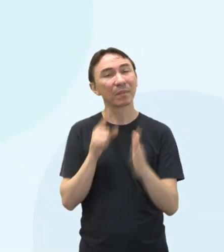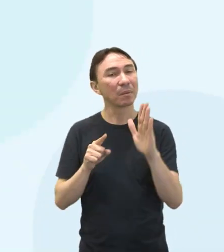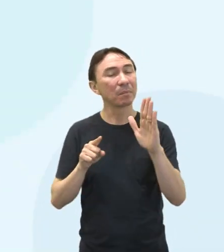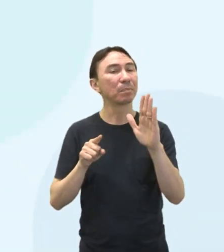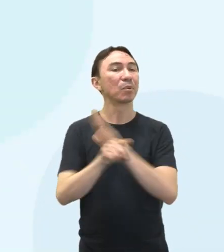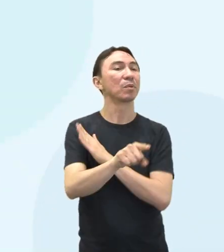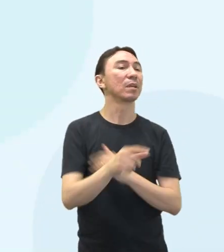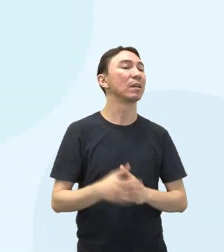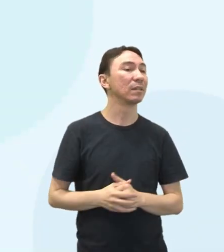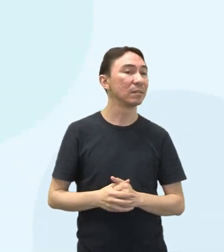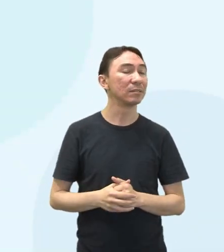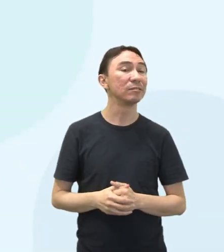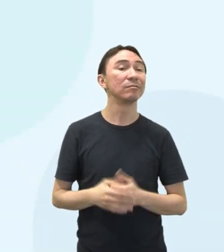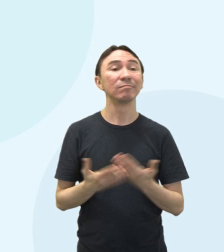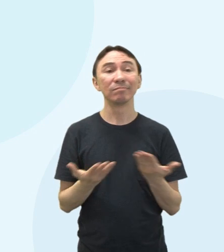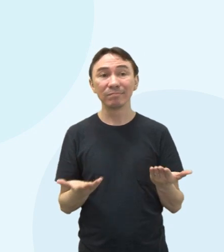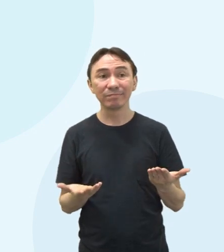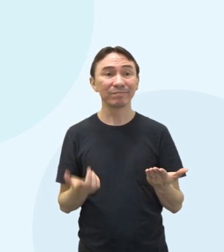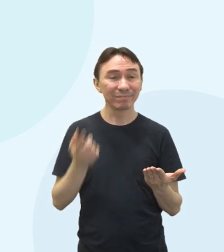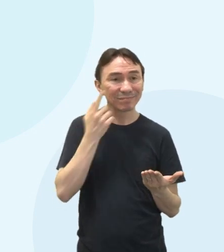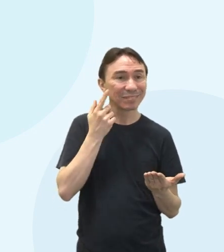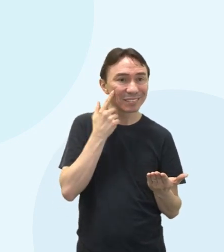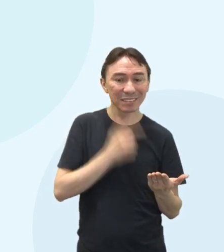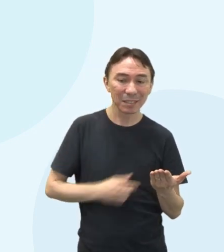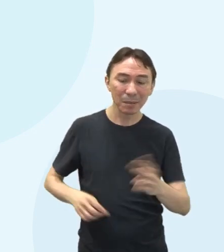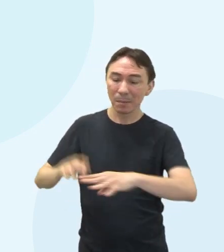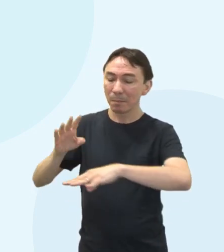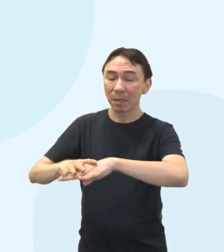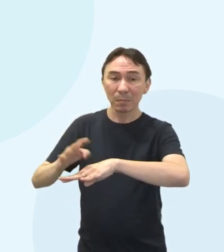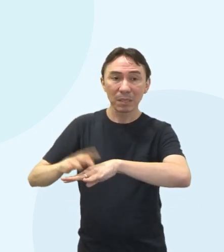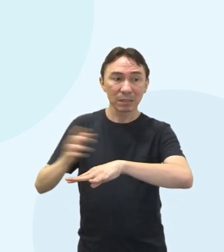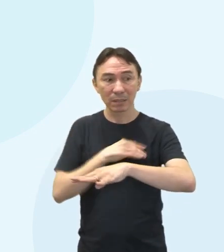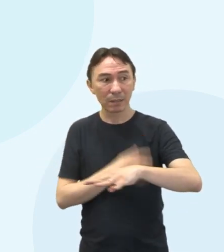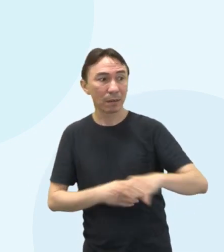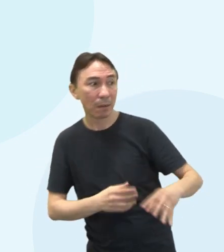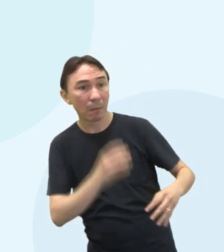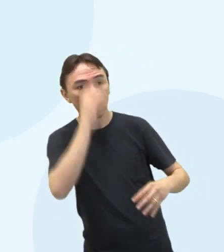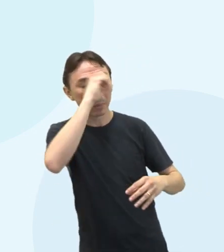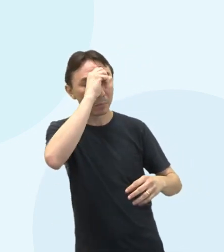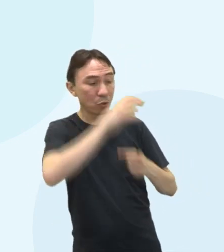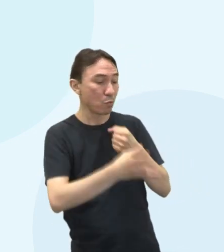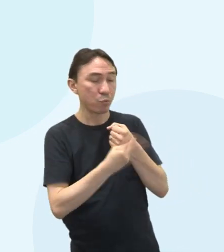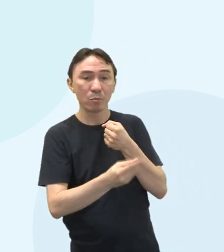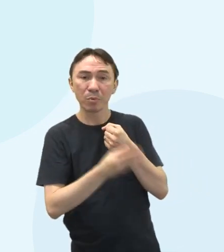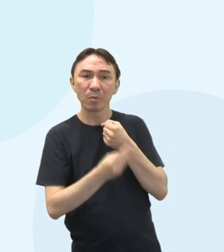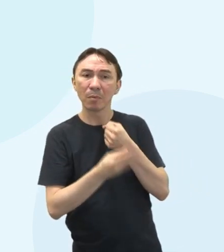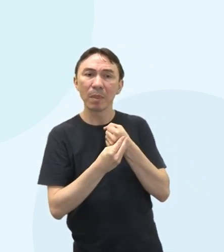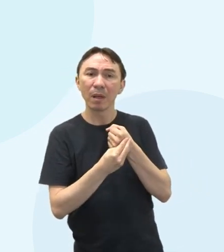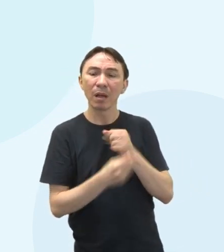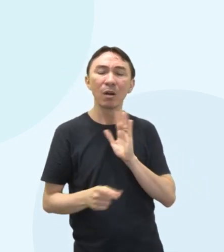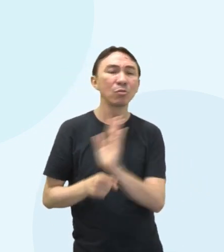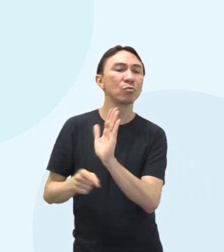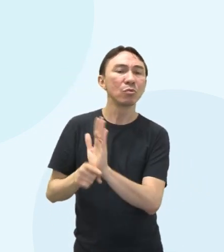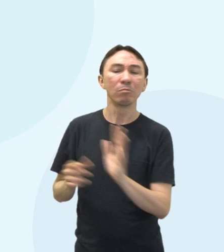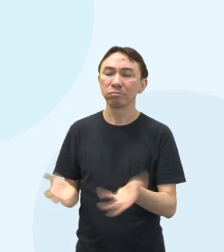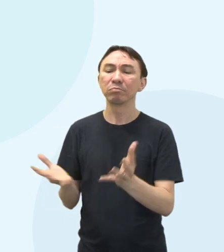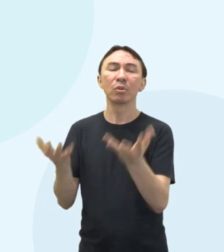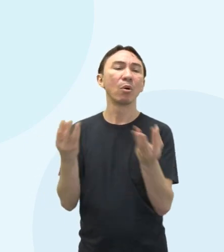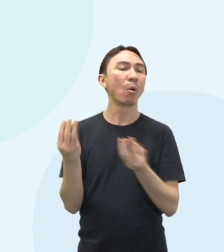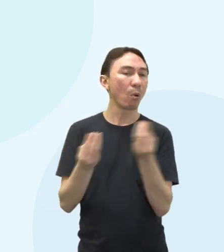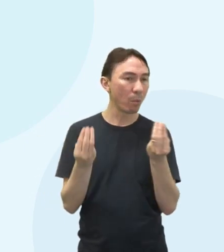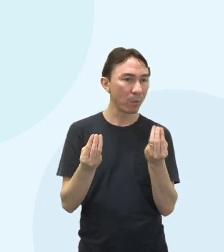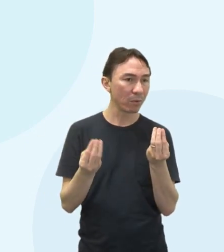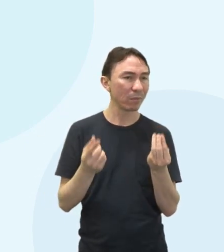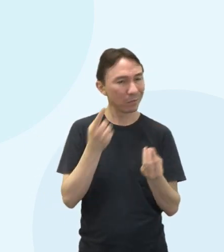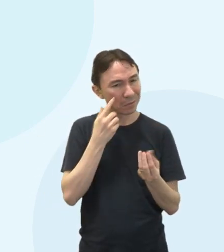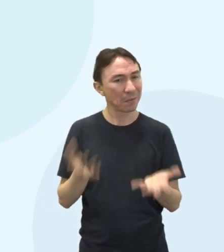promover Então esse letramento matemático contribuam com o nosso chat vamos deixar mais Três minutinhos